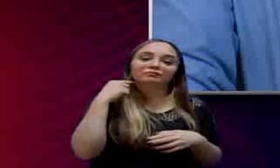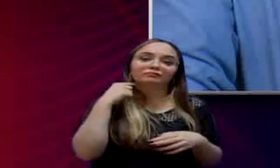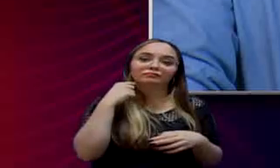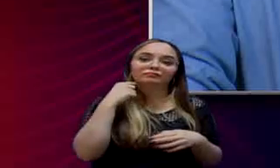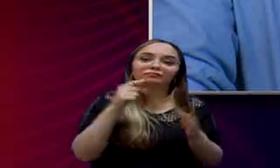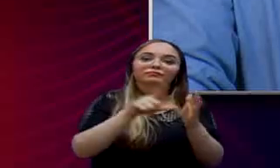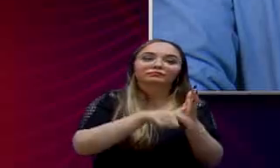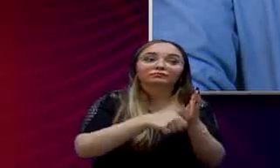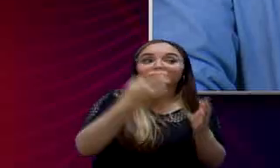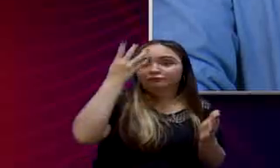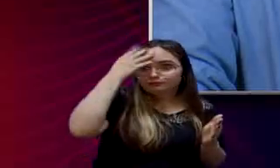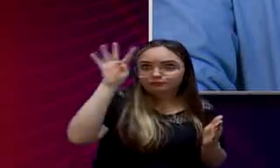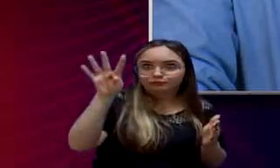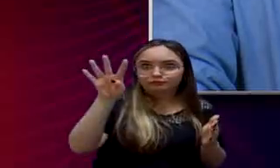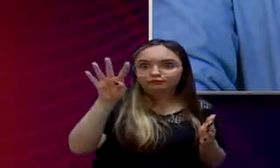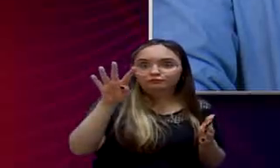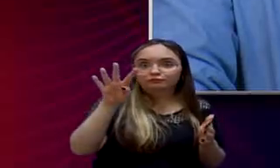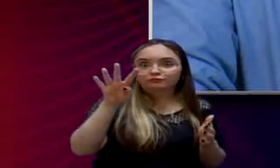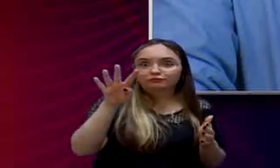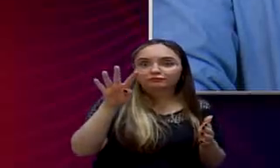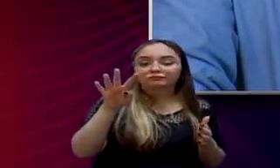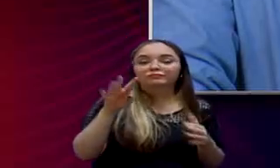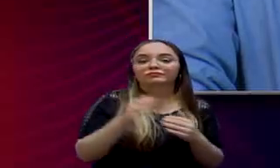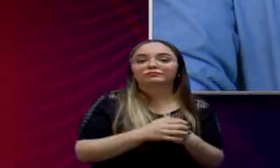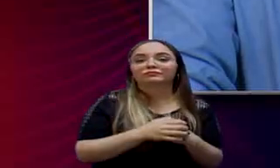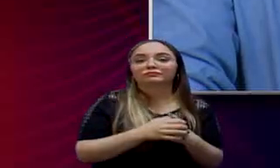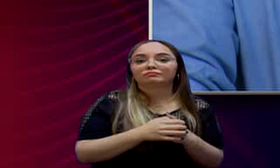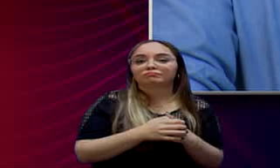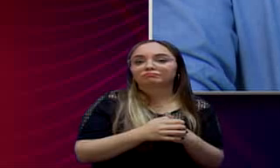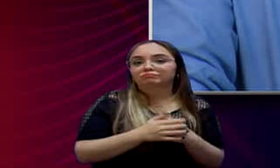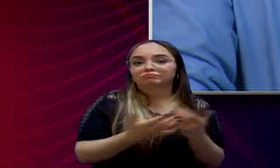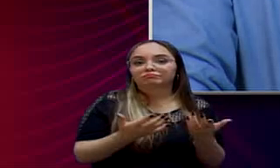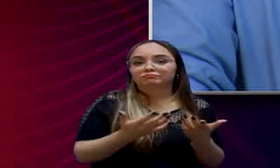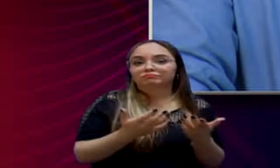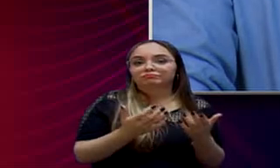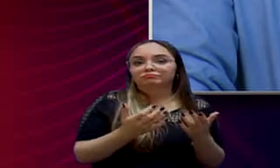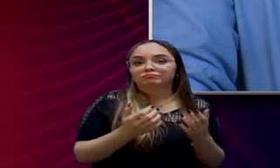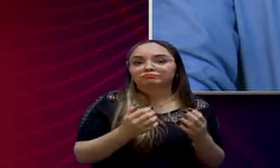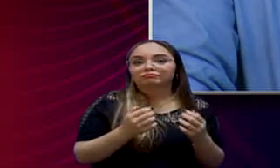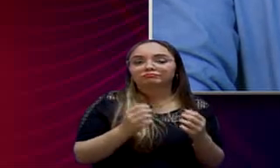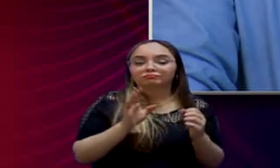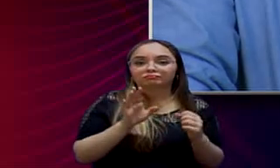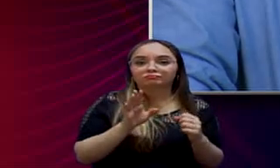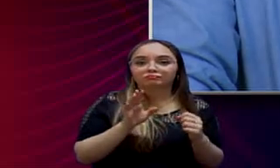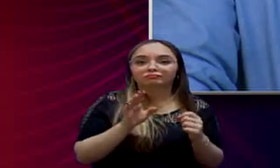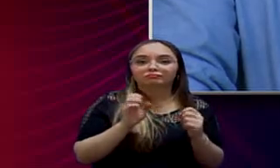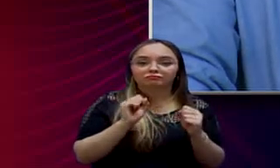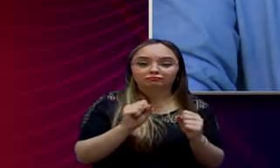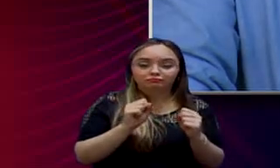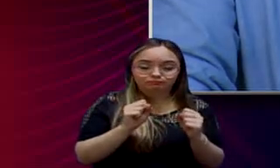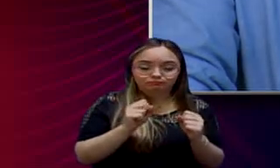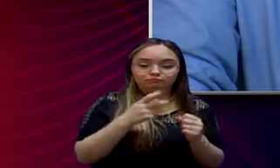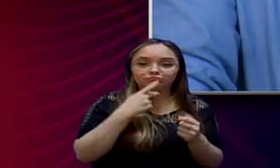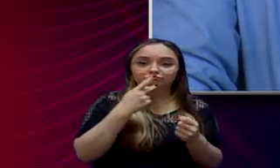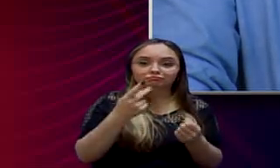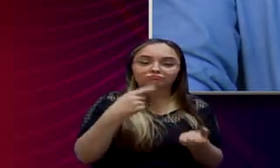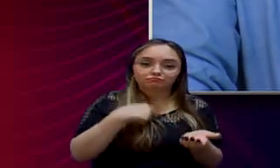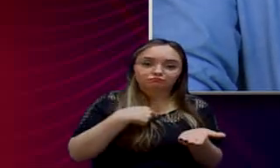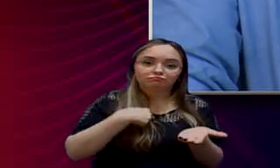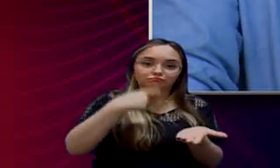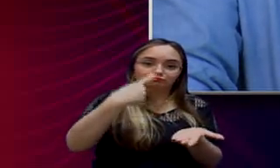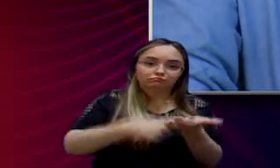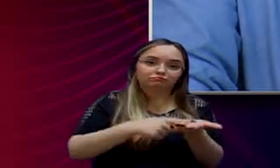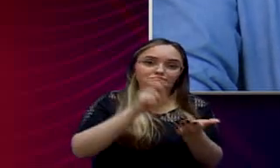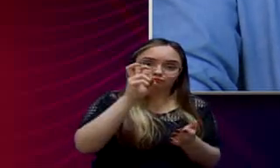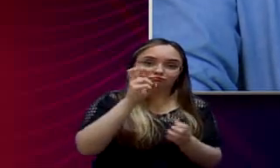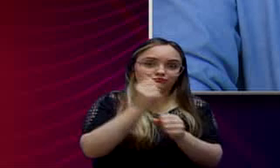atrasa-se 4 dias e daí tem um problema na renda né eu tô